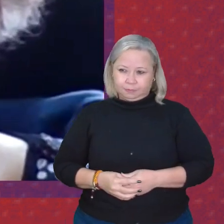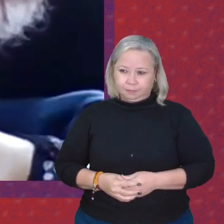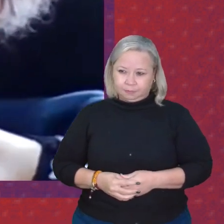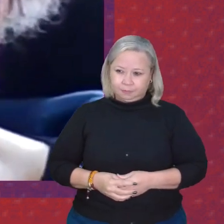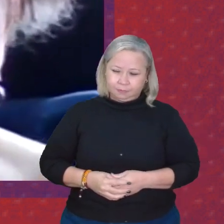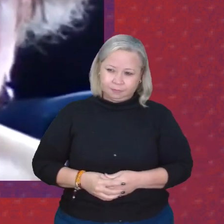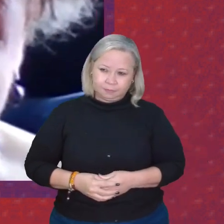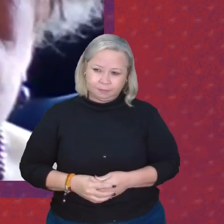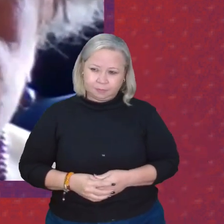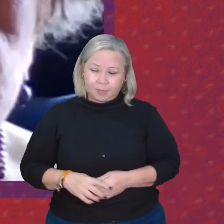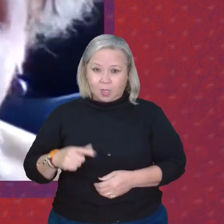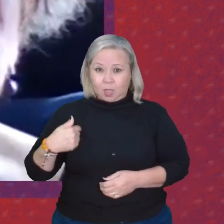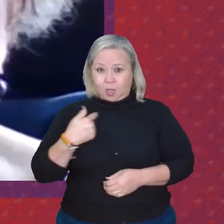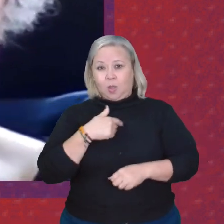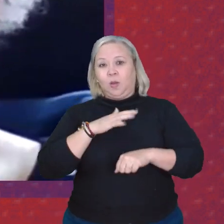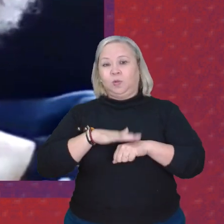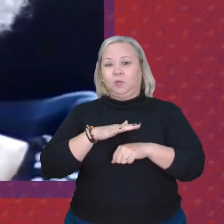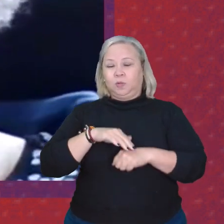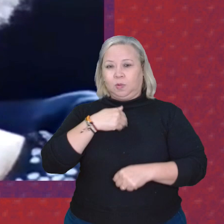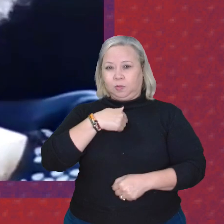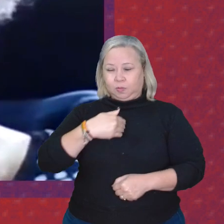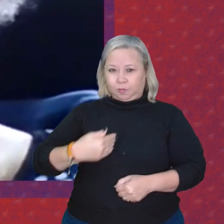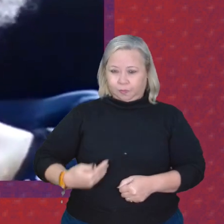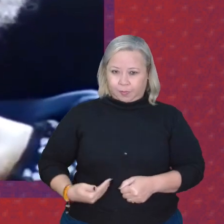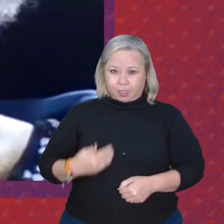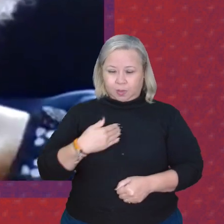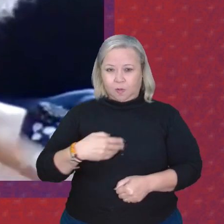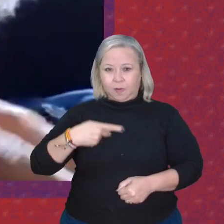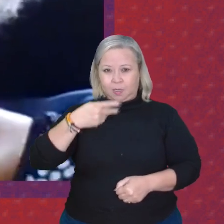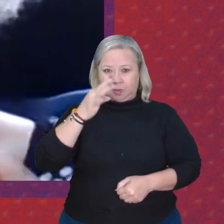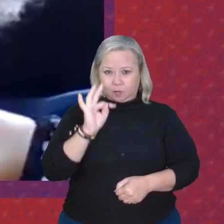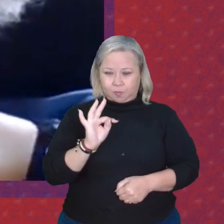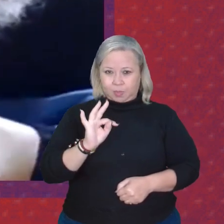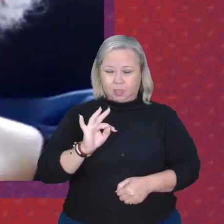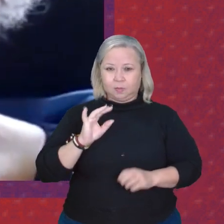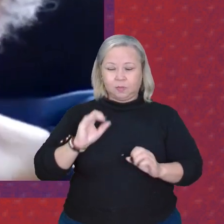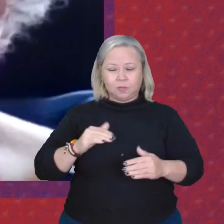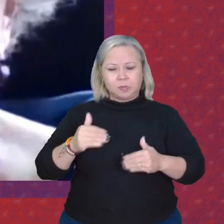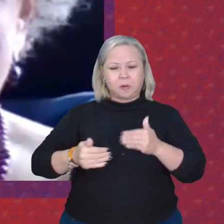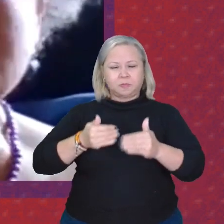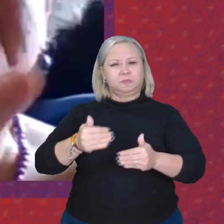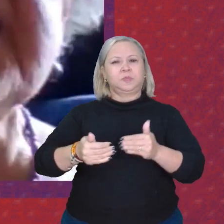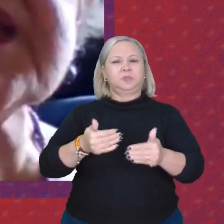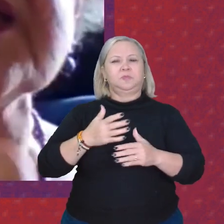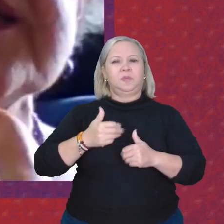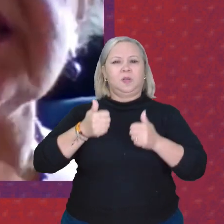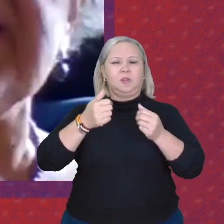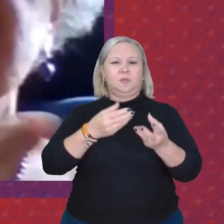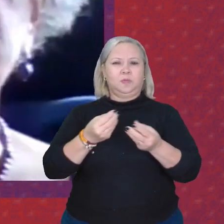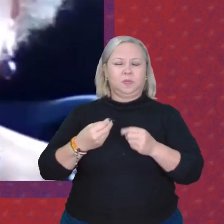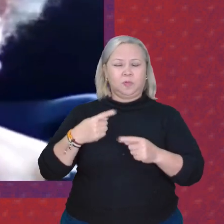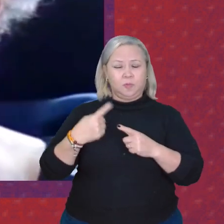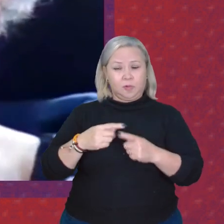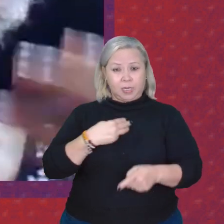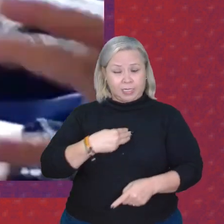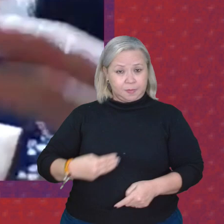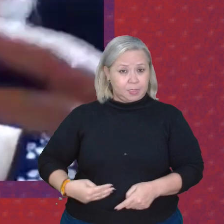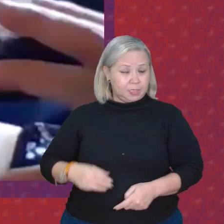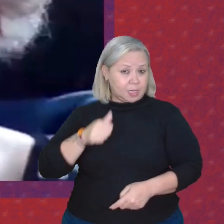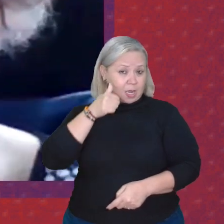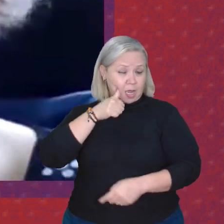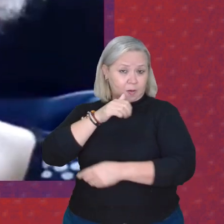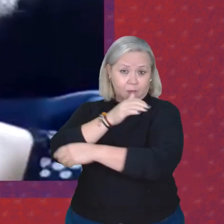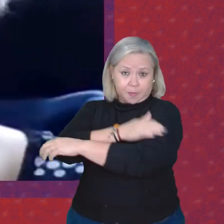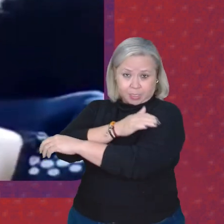nos nossos governos, nos governos do PT, nós avançamos muito, porque as ministras eram feministas,